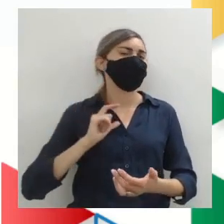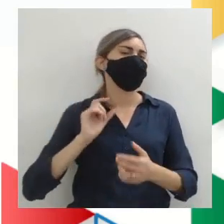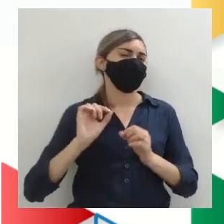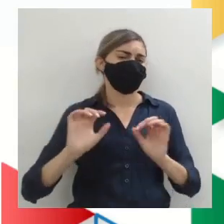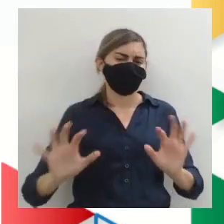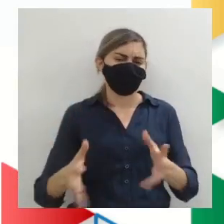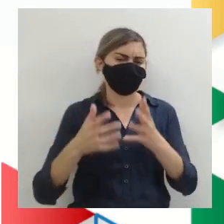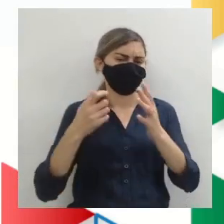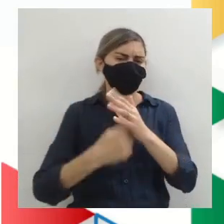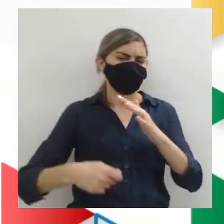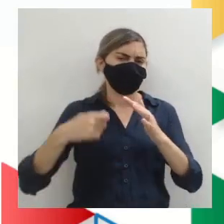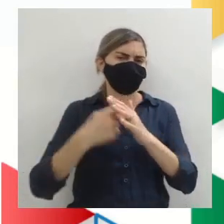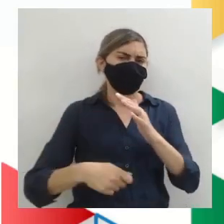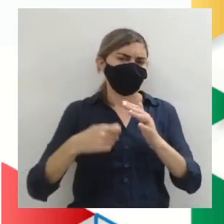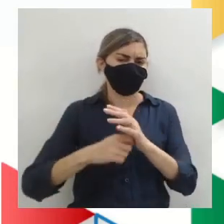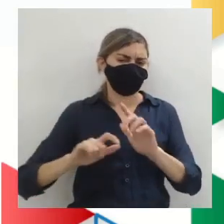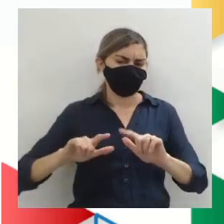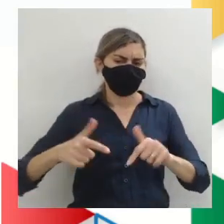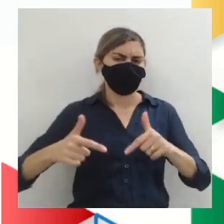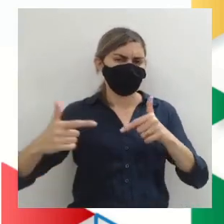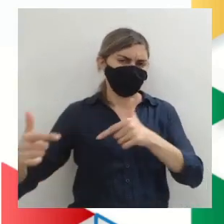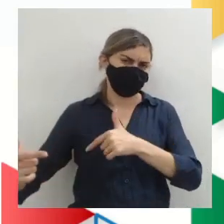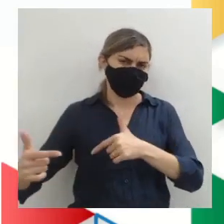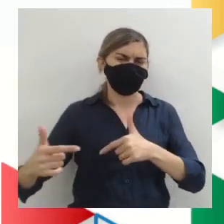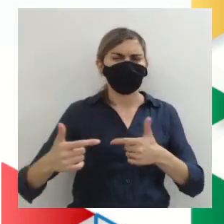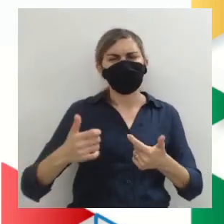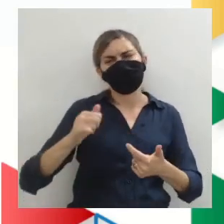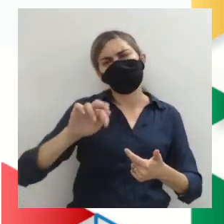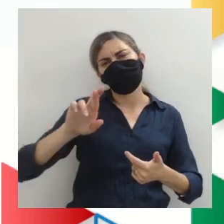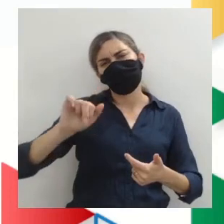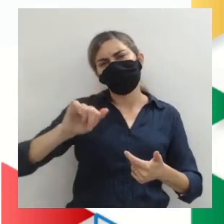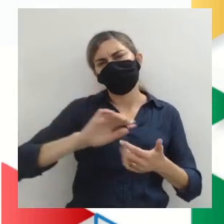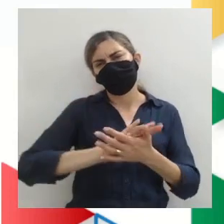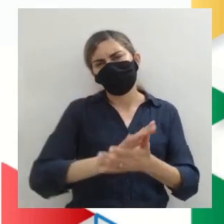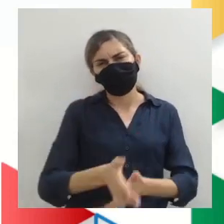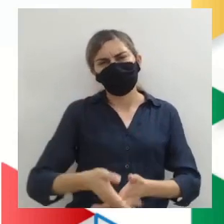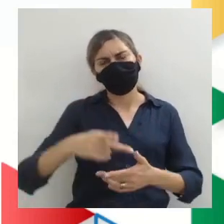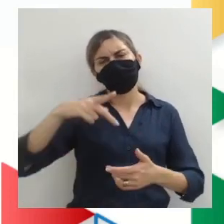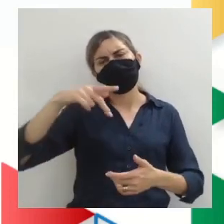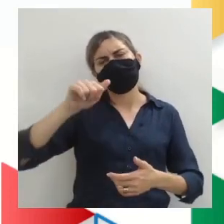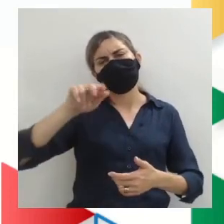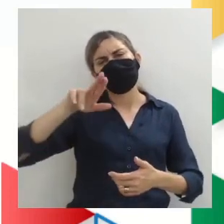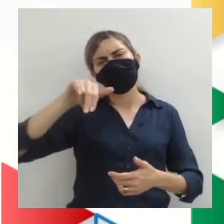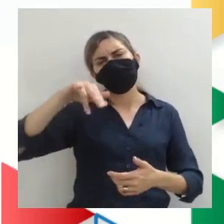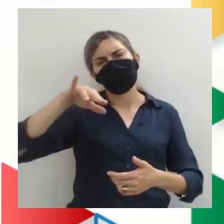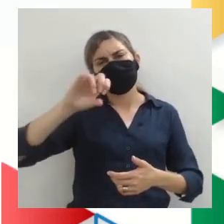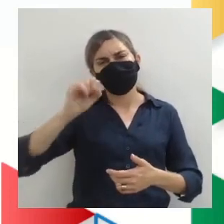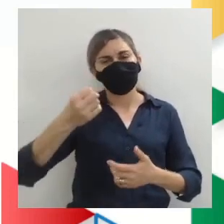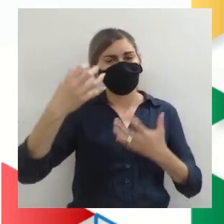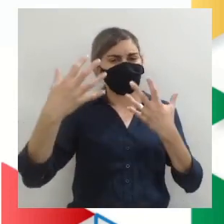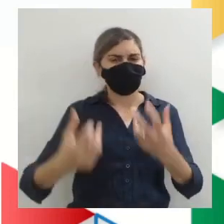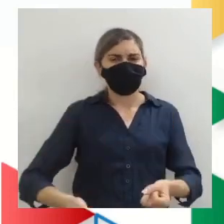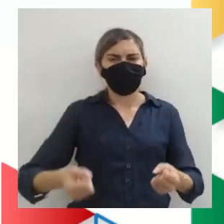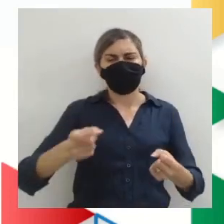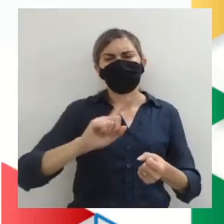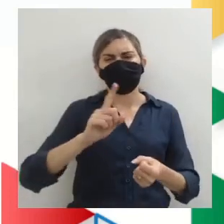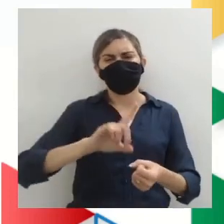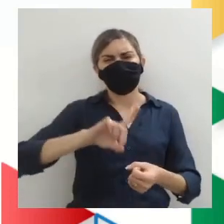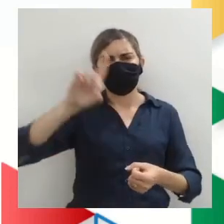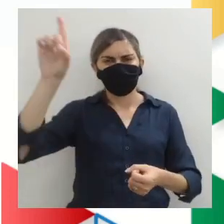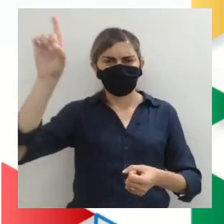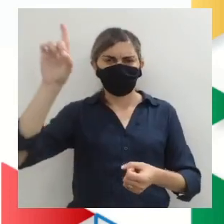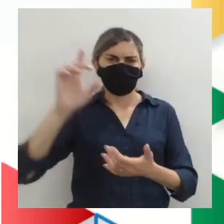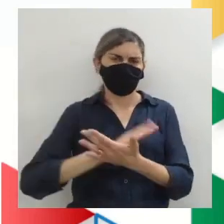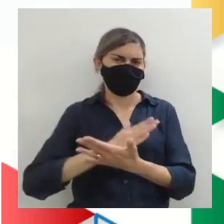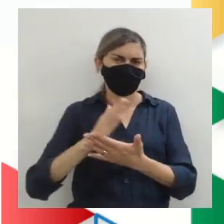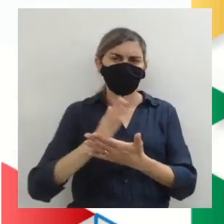empreenderam lutas contra a heresia e o paganismo e também a não aceitação de Deus. Aqui nós temos